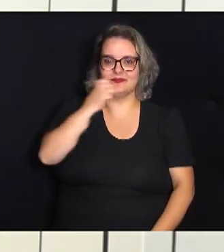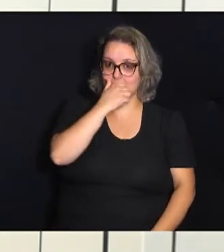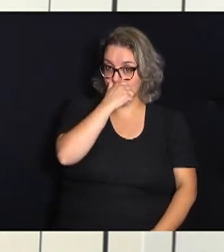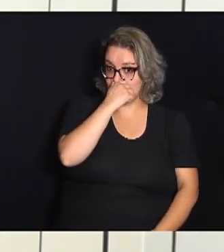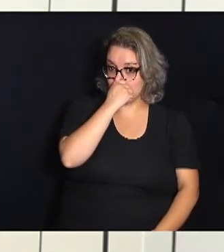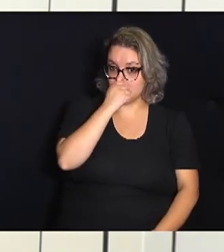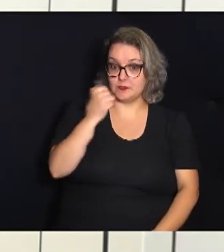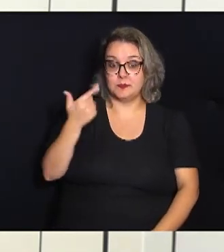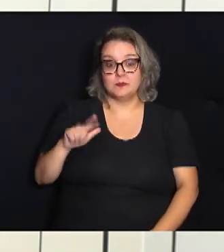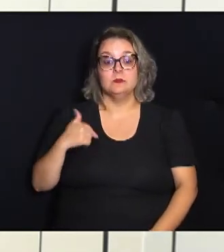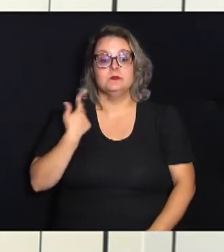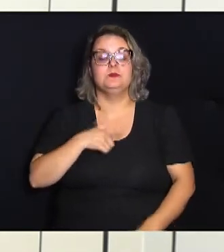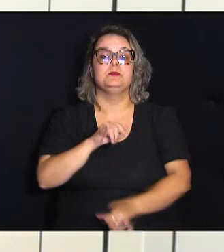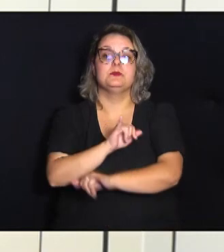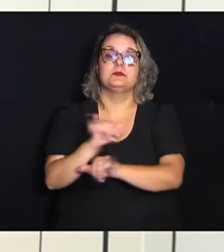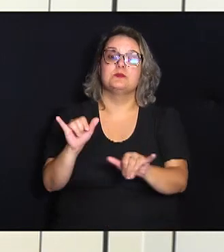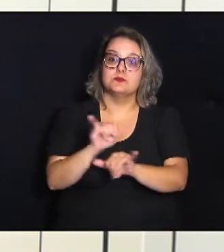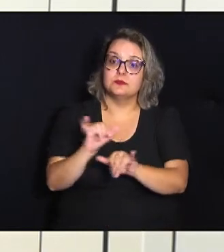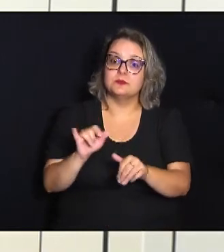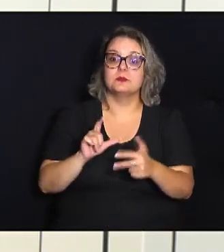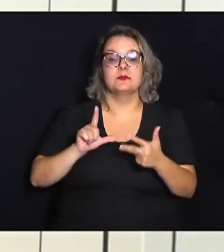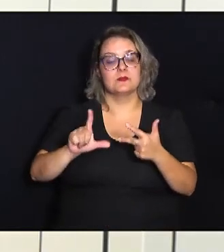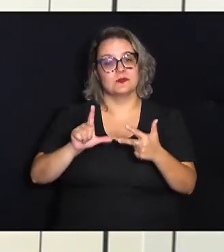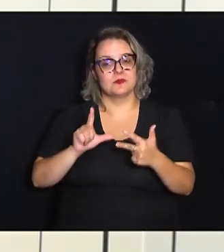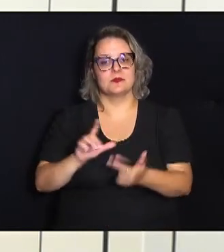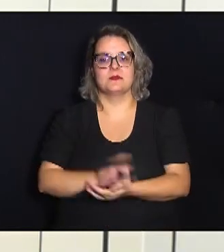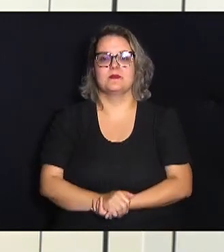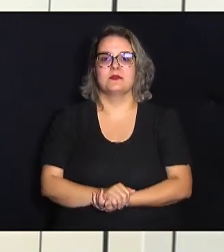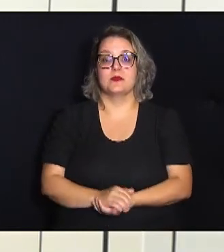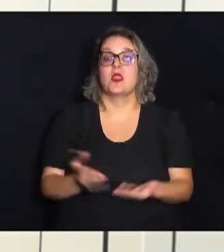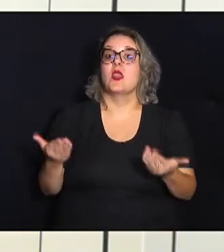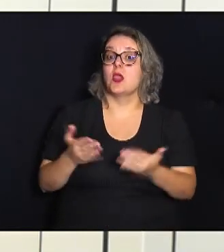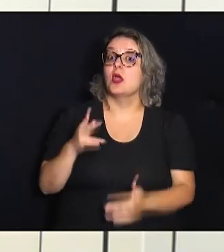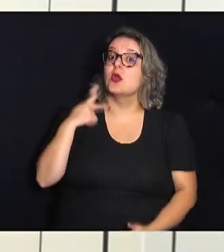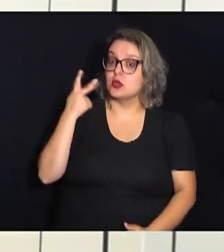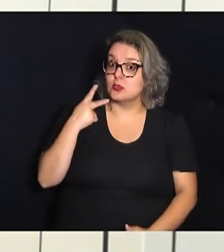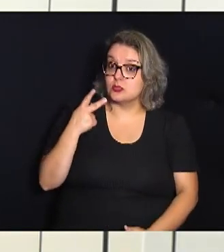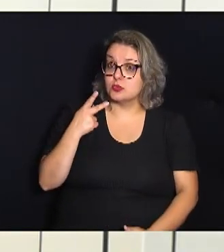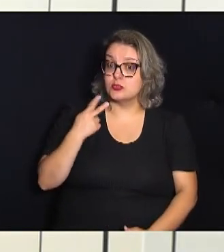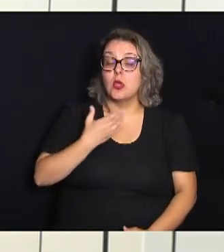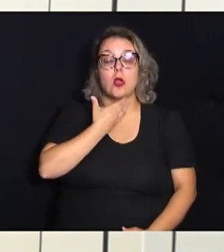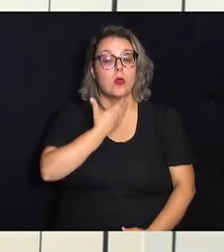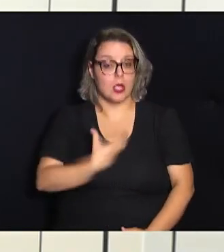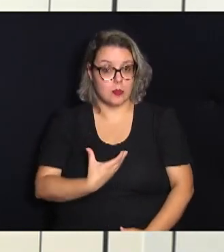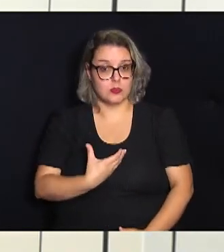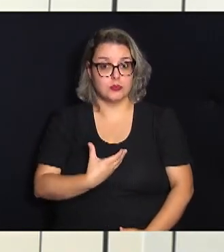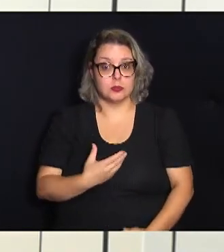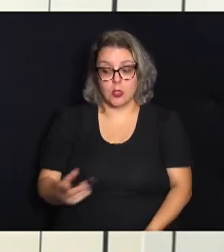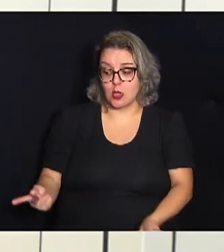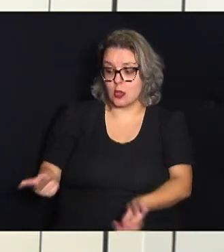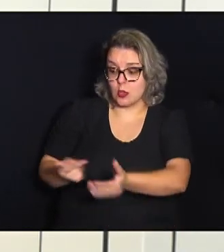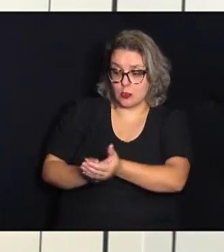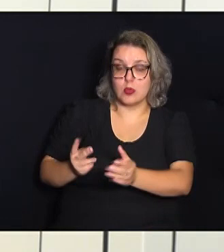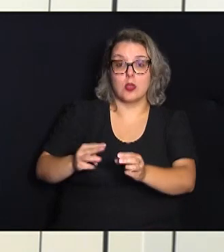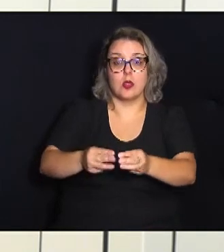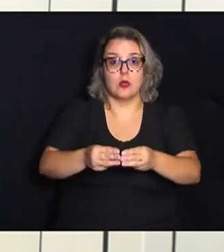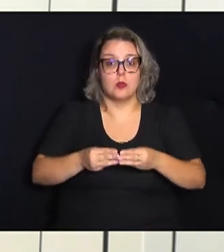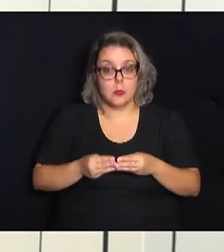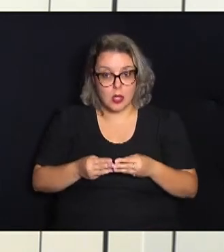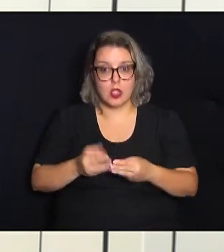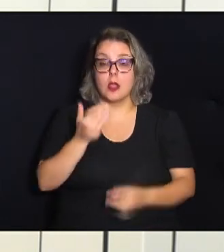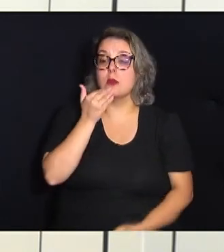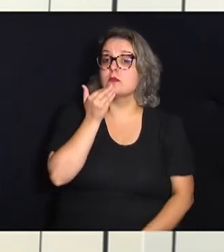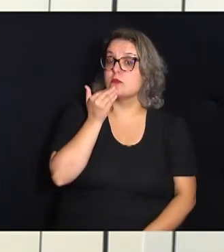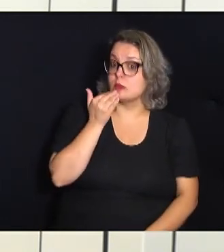gente segue aqui com as notícias do Legislativo, agora com o vereador Carmo Luiz, que protocolou uma moção em que